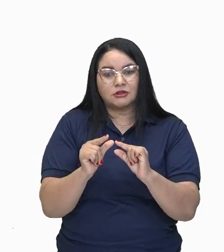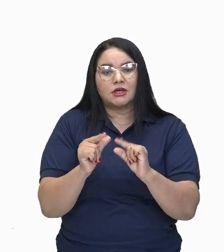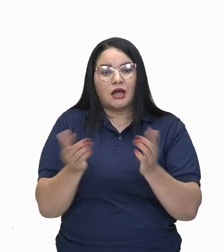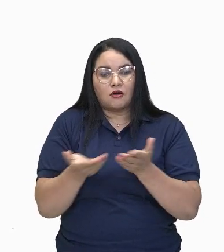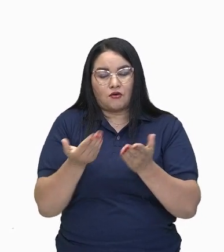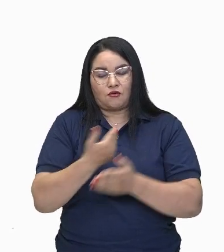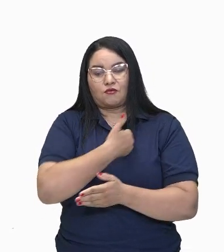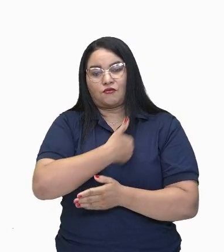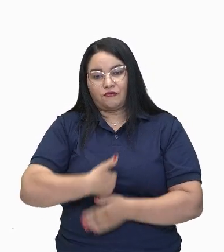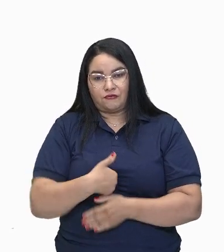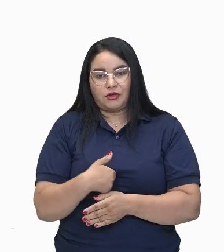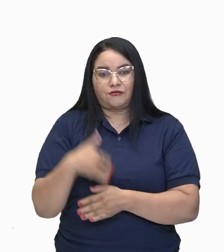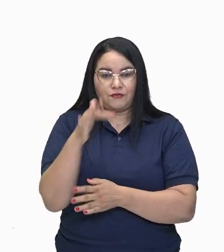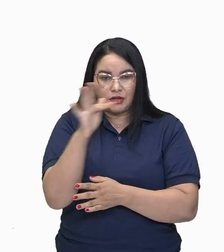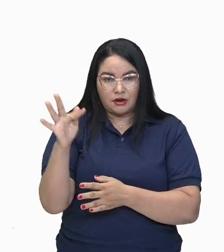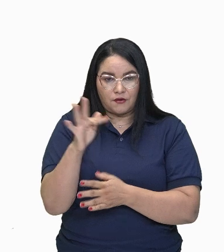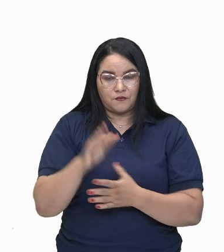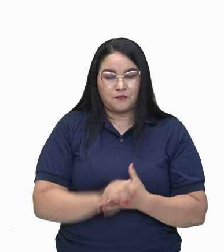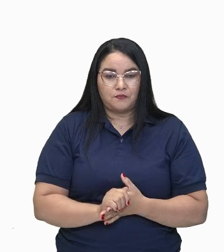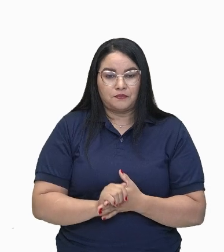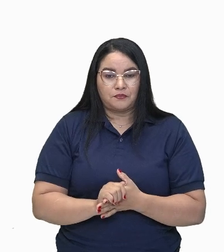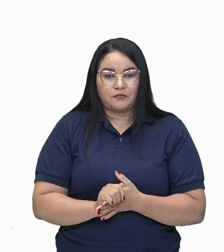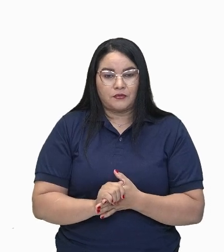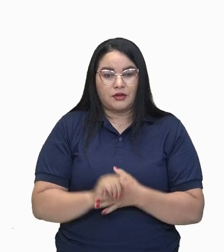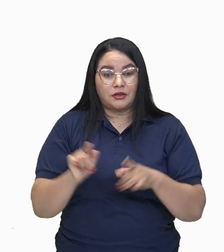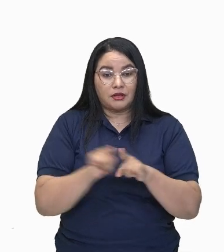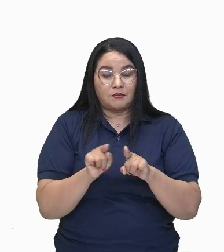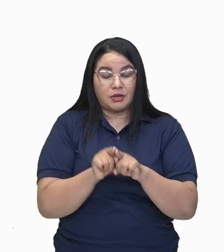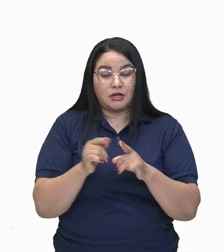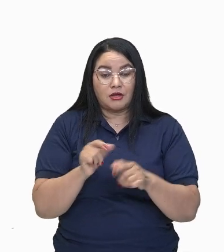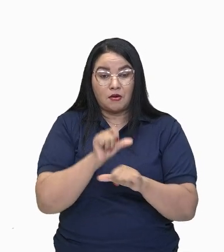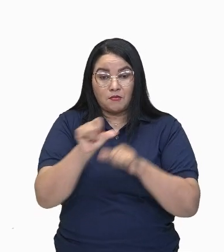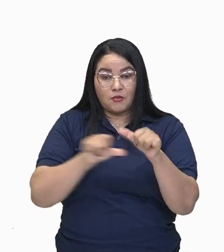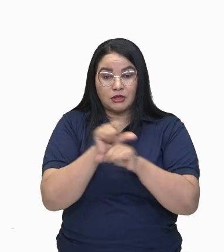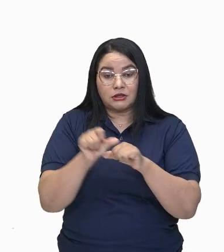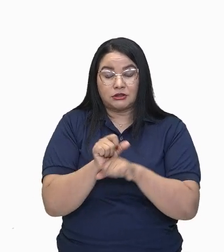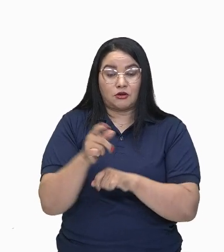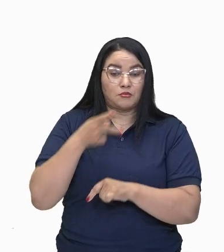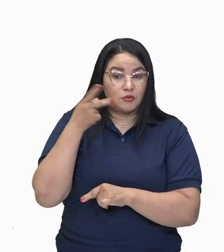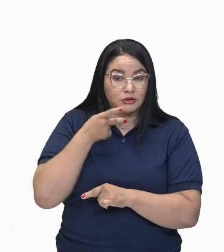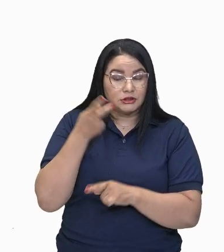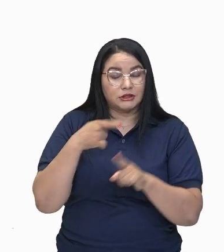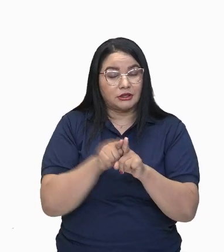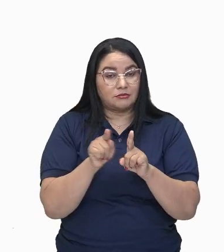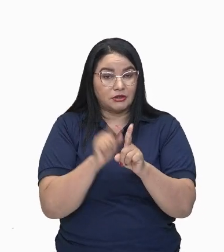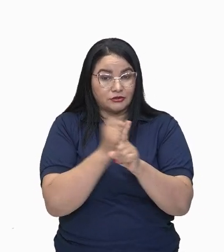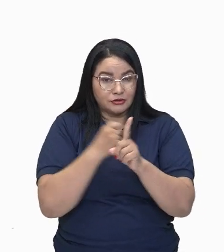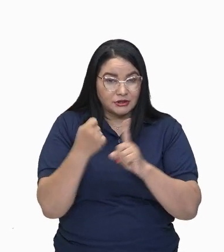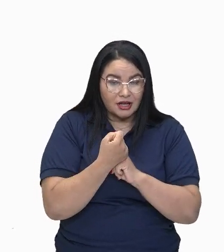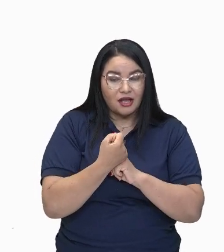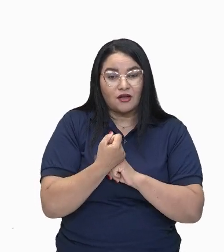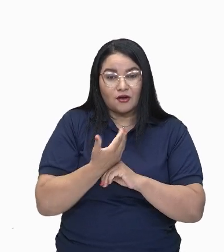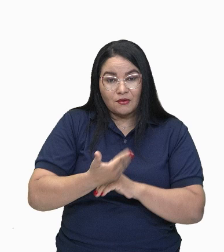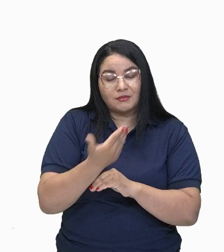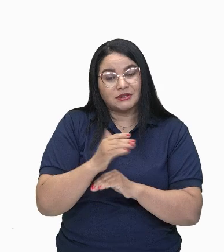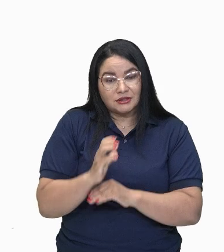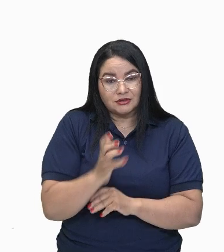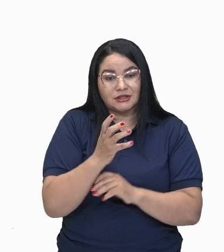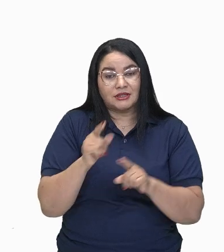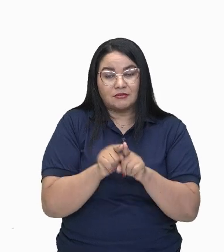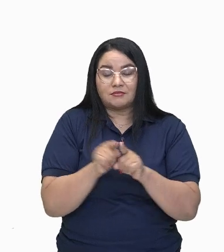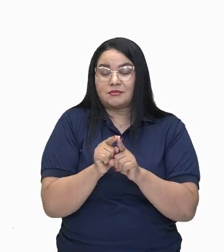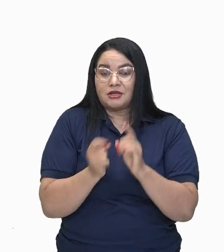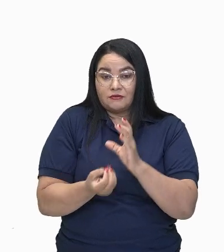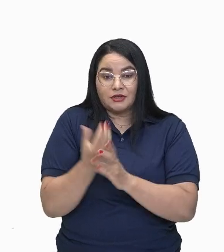certo? E modernização política e social que vai acontecer, né? Foram criadas